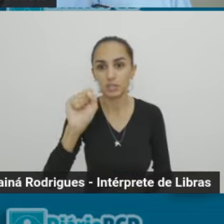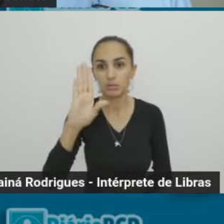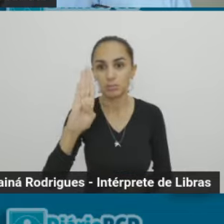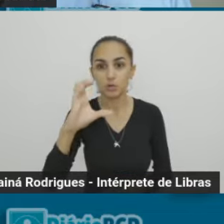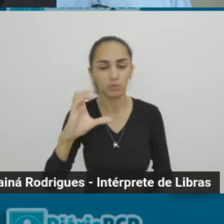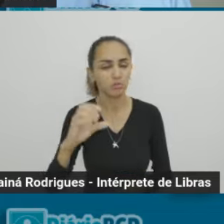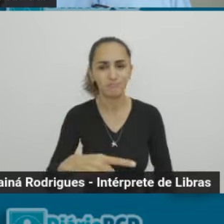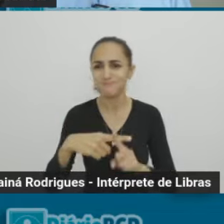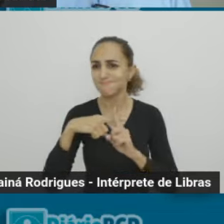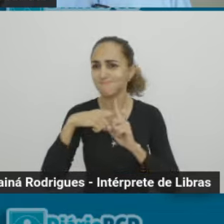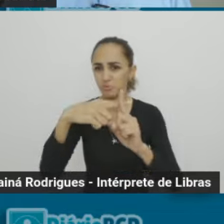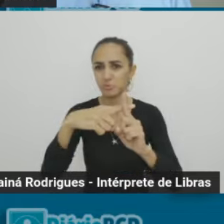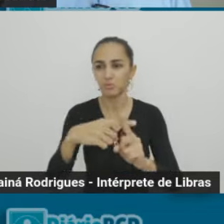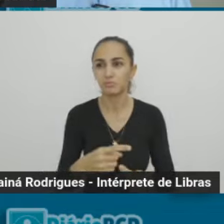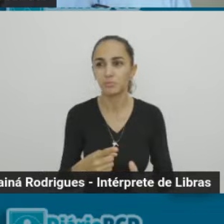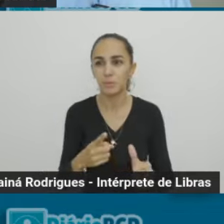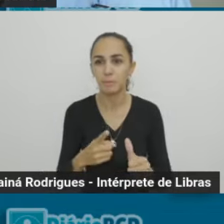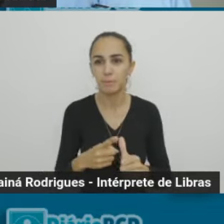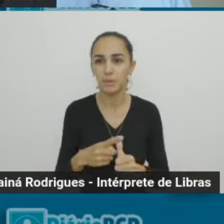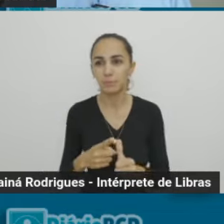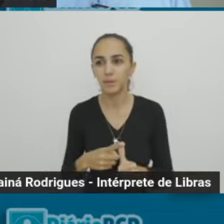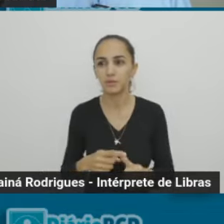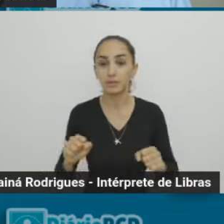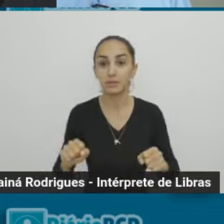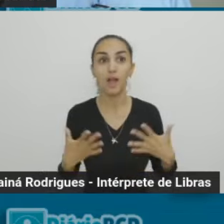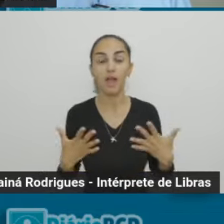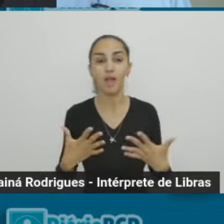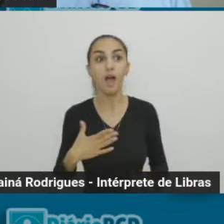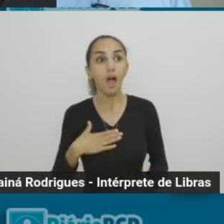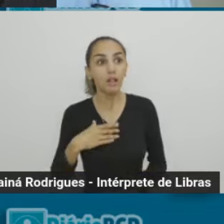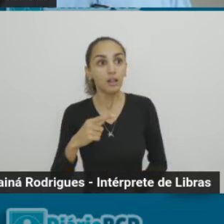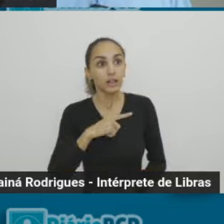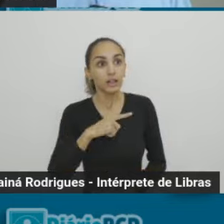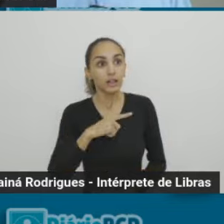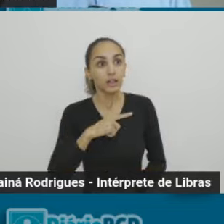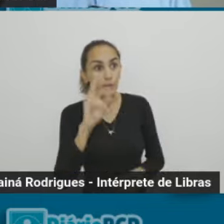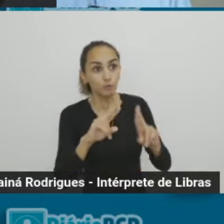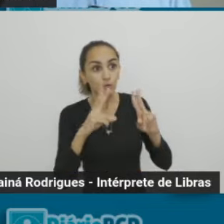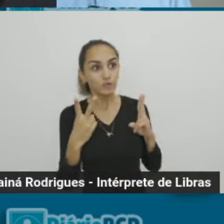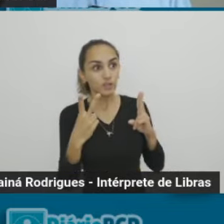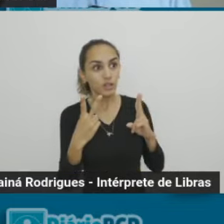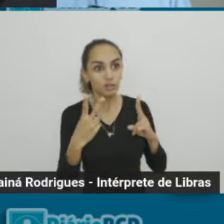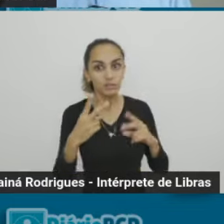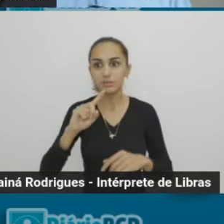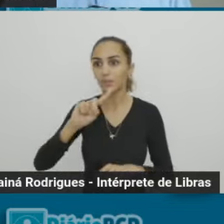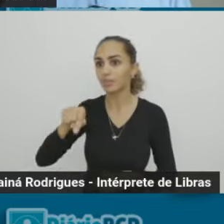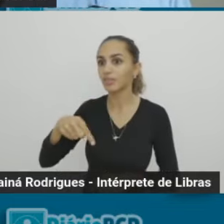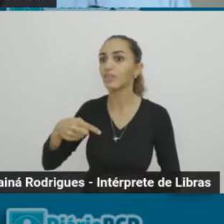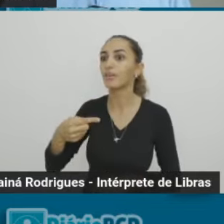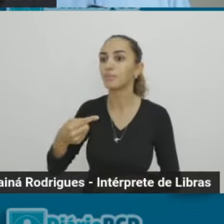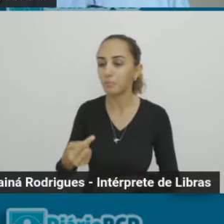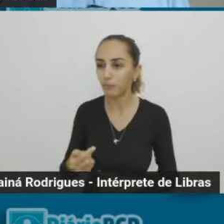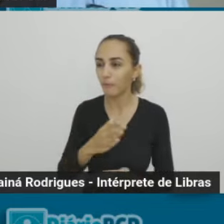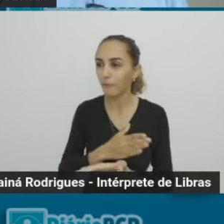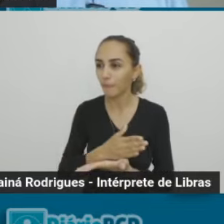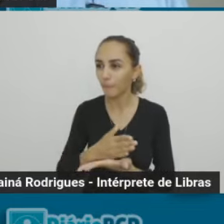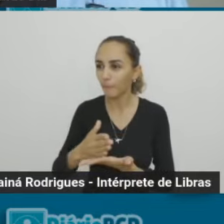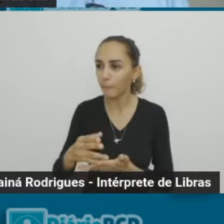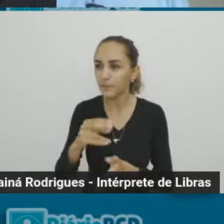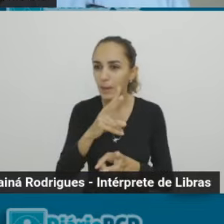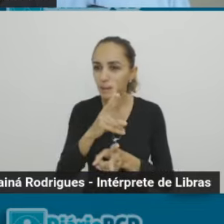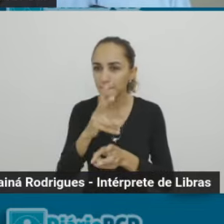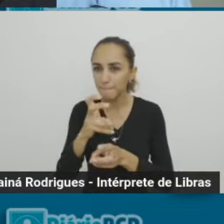positivo. Primeiro eu causei um impacto de, tem uma pessoa diferente aqui. Depois eu comecei a perceber que